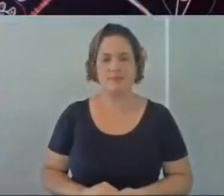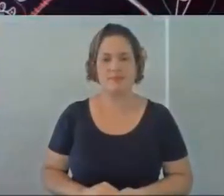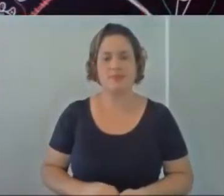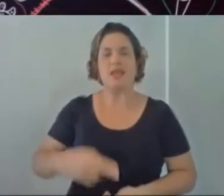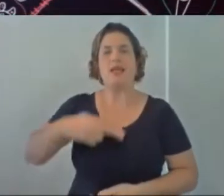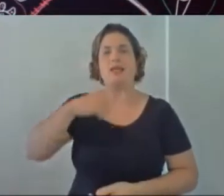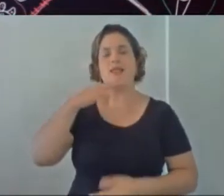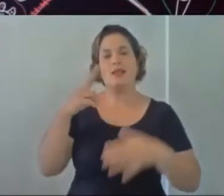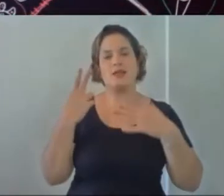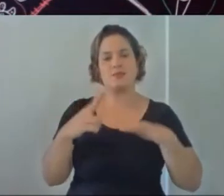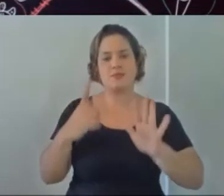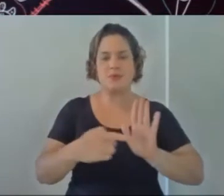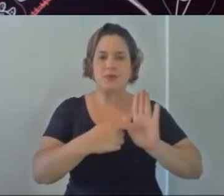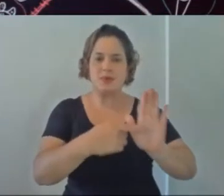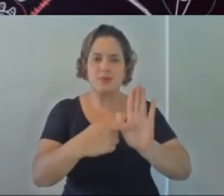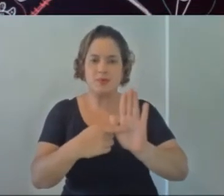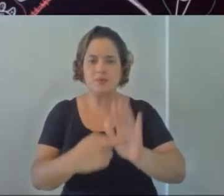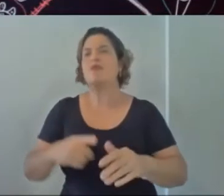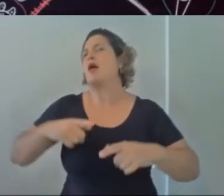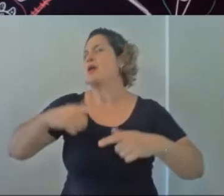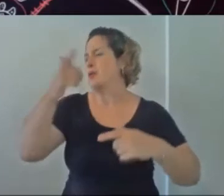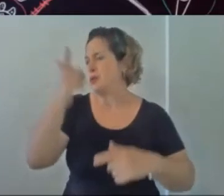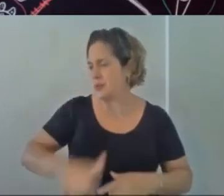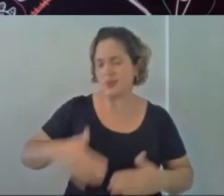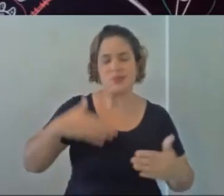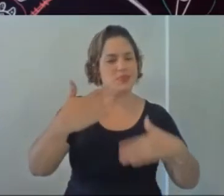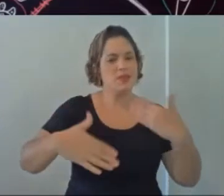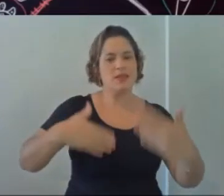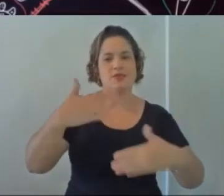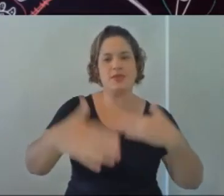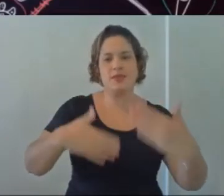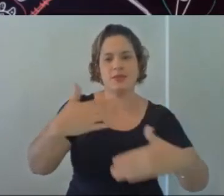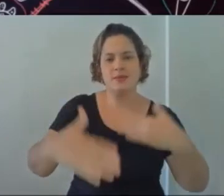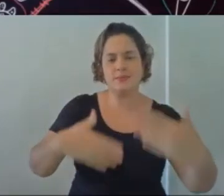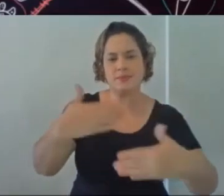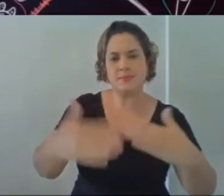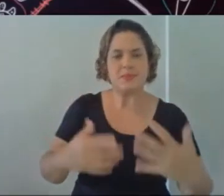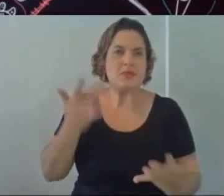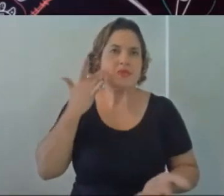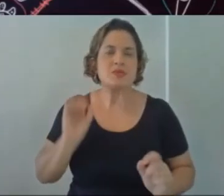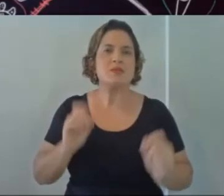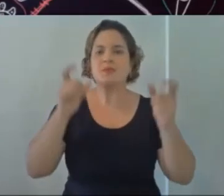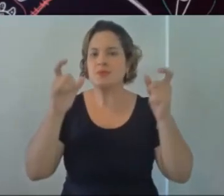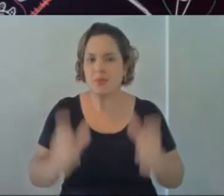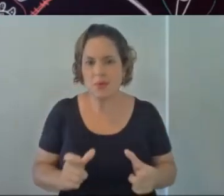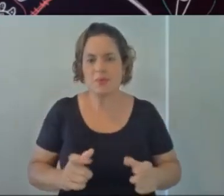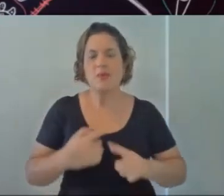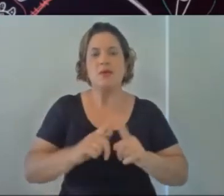Netos de Macunaíma é uma exposição que vai seguir, ainda não temos definido para onde, né, mas ela